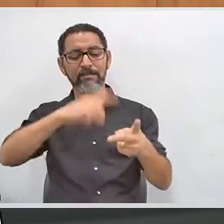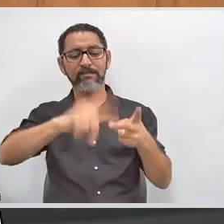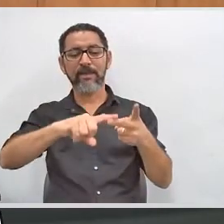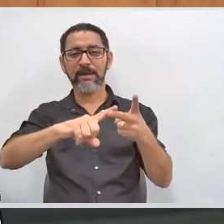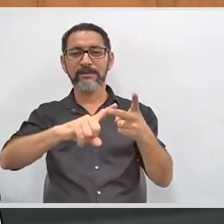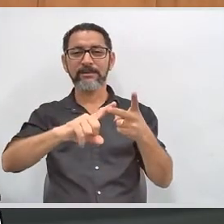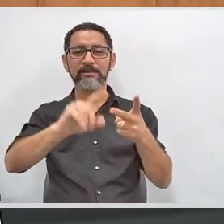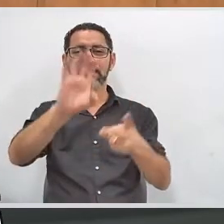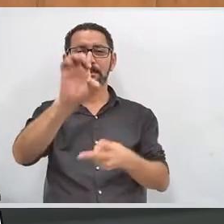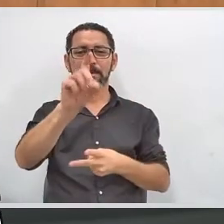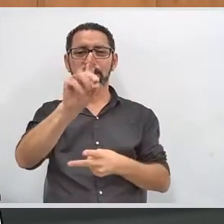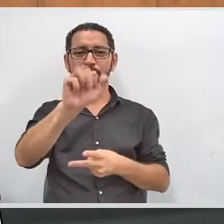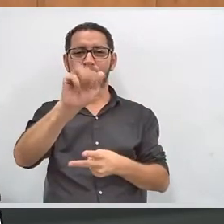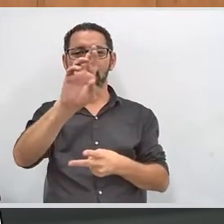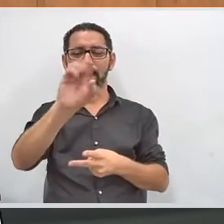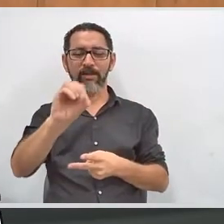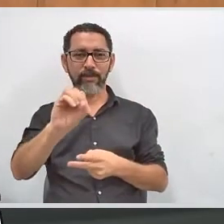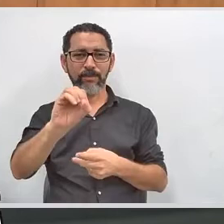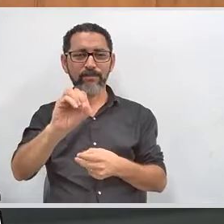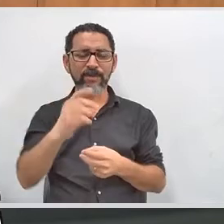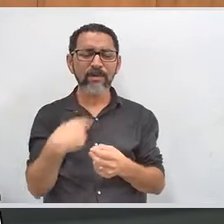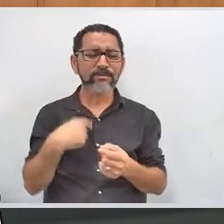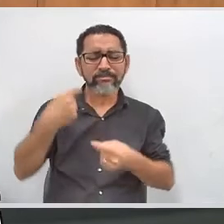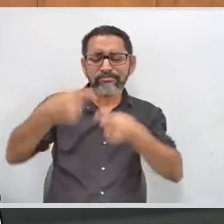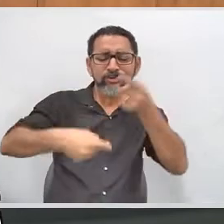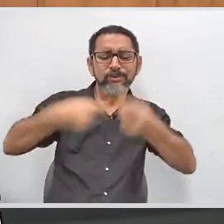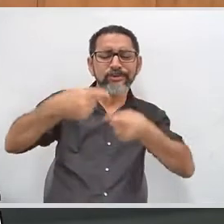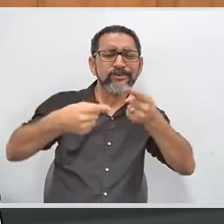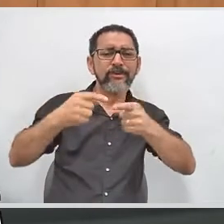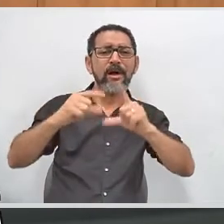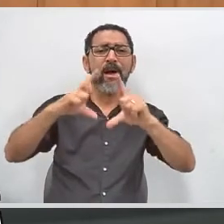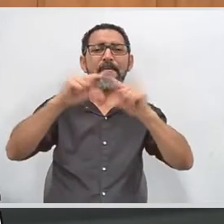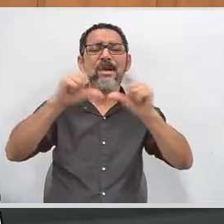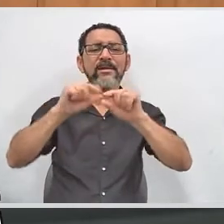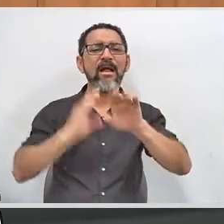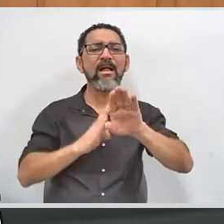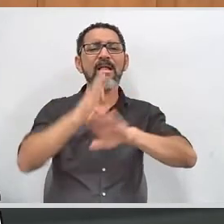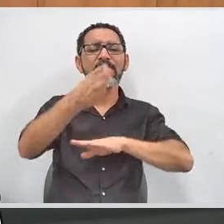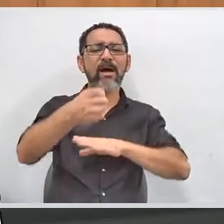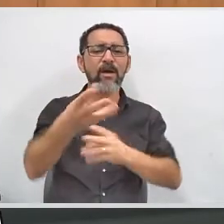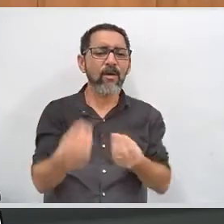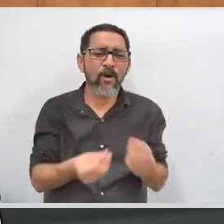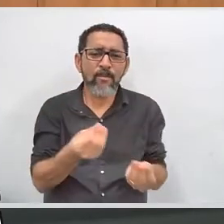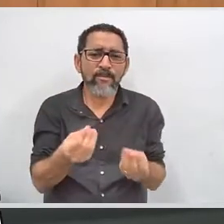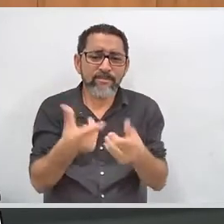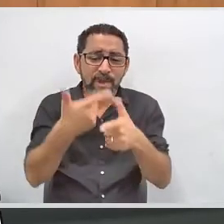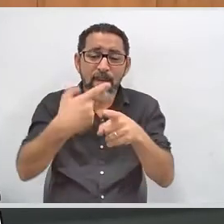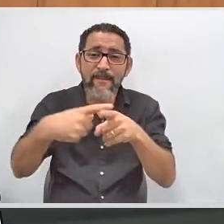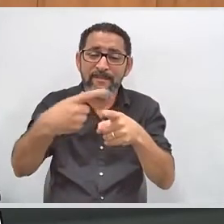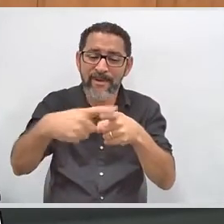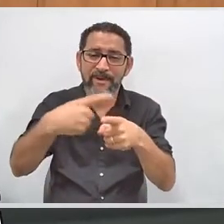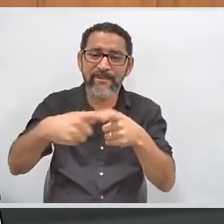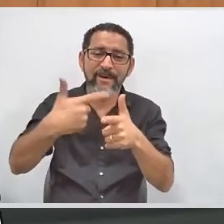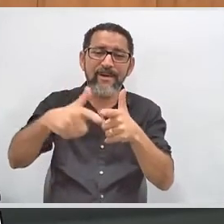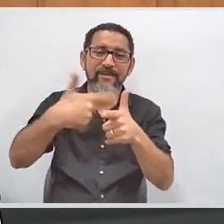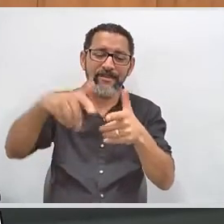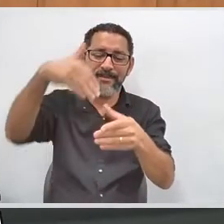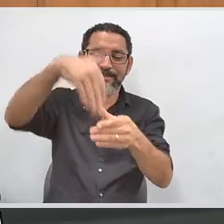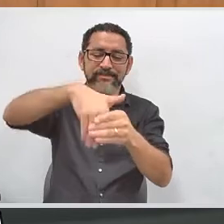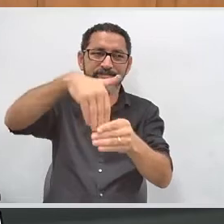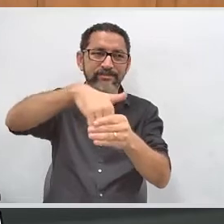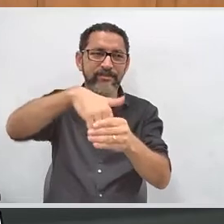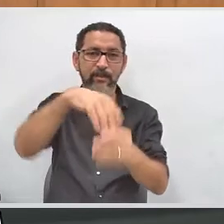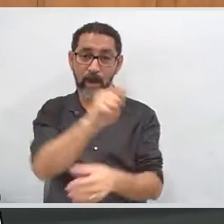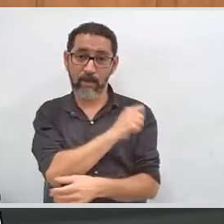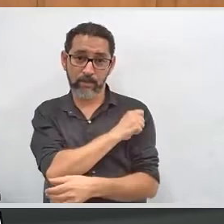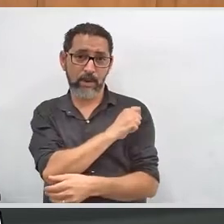o que levar para Brasília. Primeira coisa foi o problema da eleição, porque o